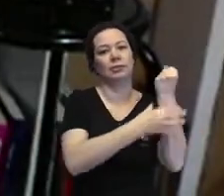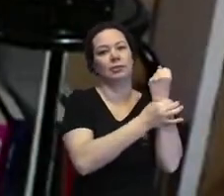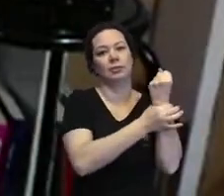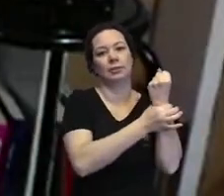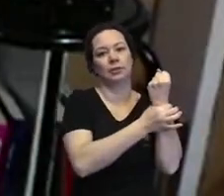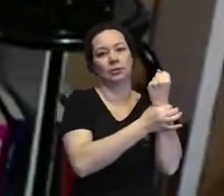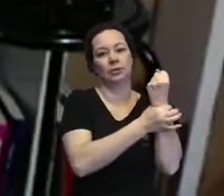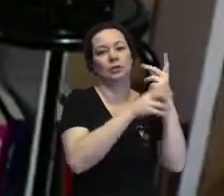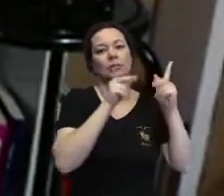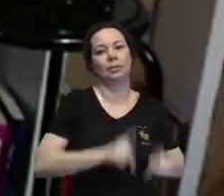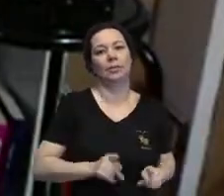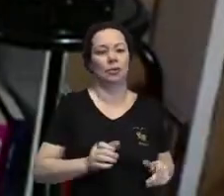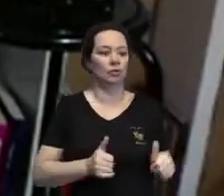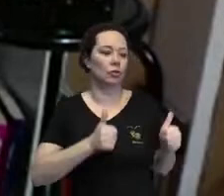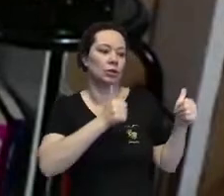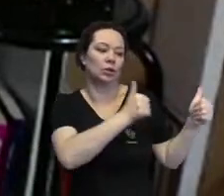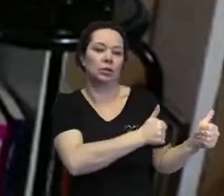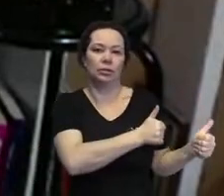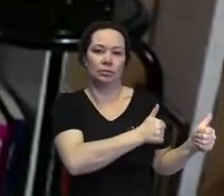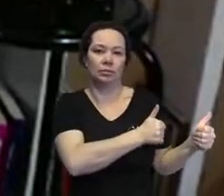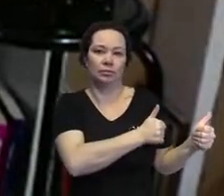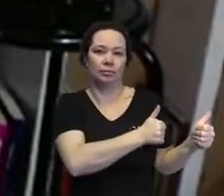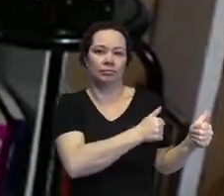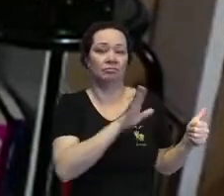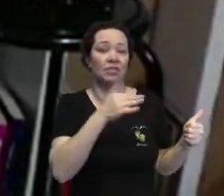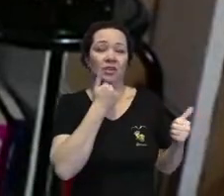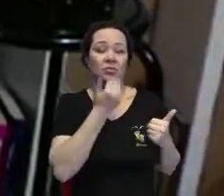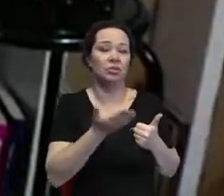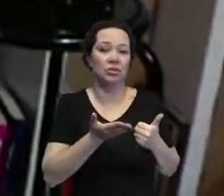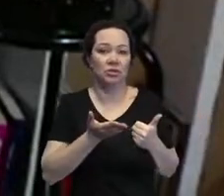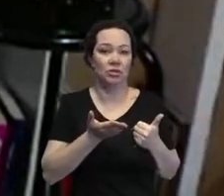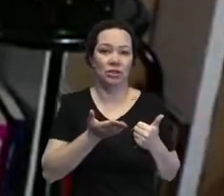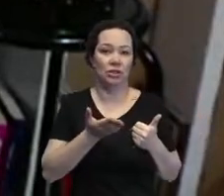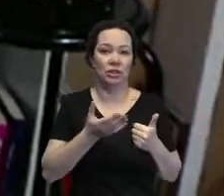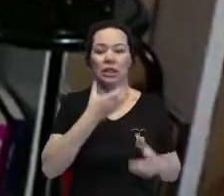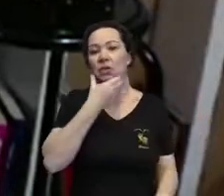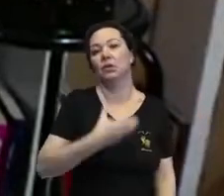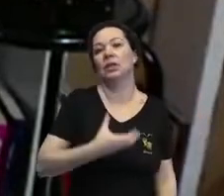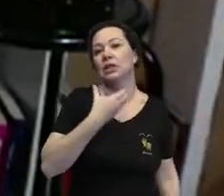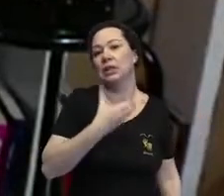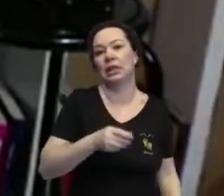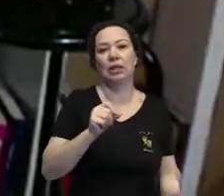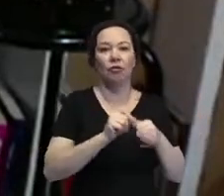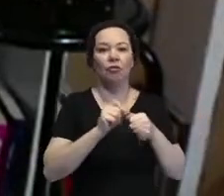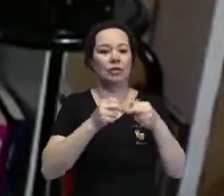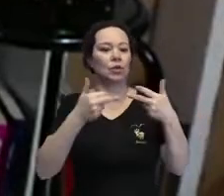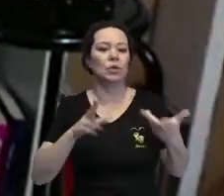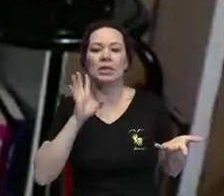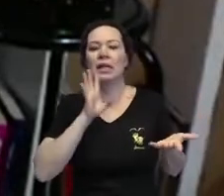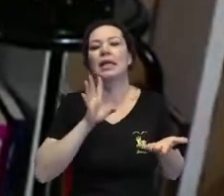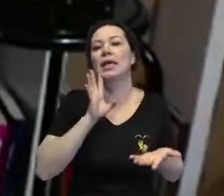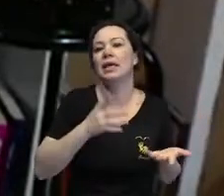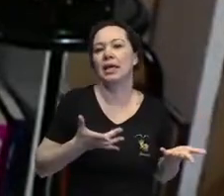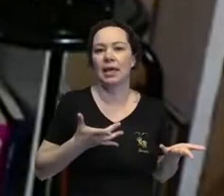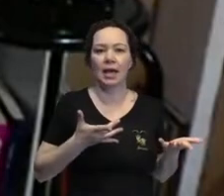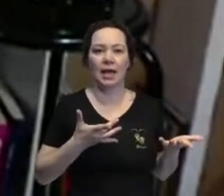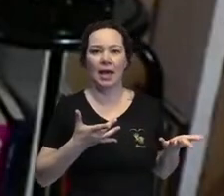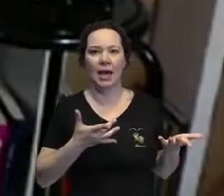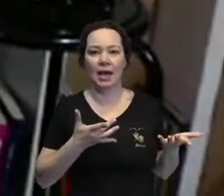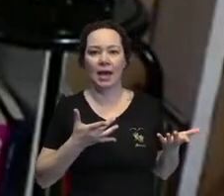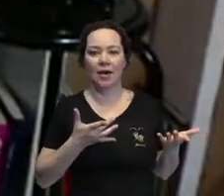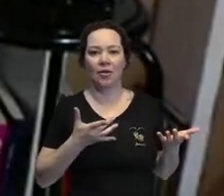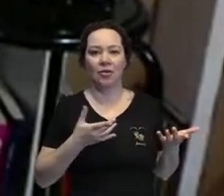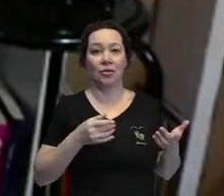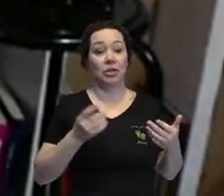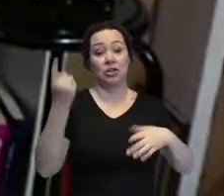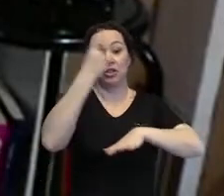pessoa que está ao nosso lado. E aí não adianta no Natal fazer coisas legais, em datas comemorativas